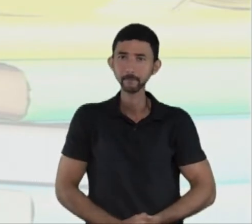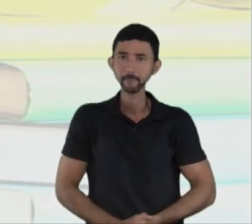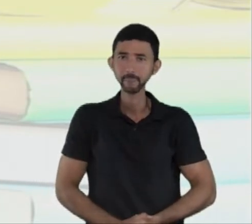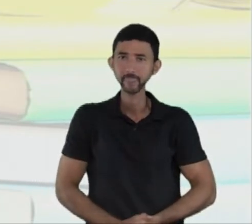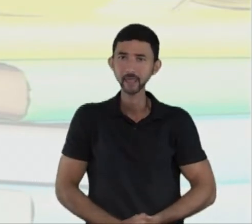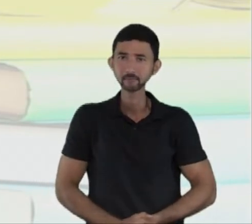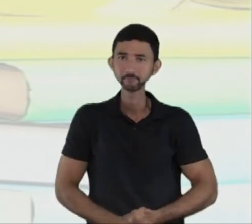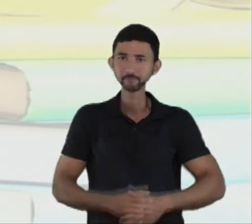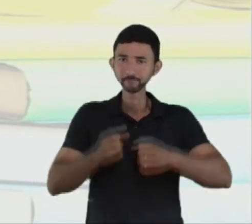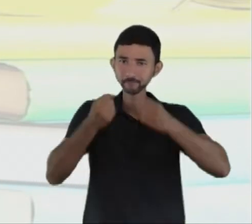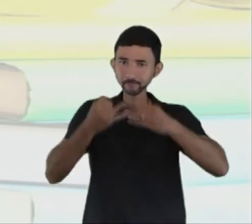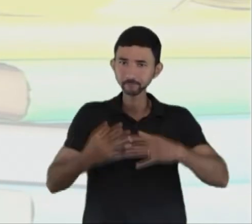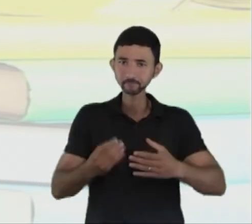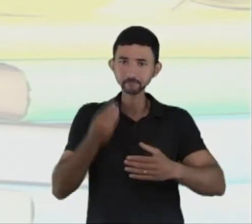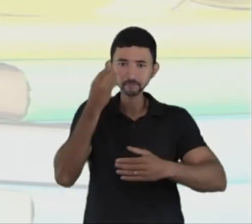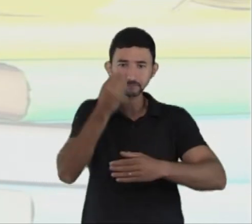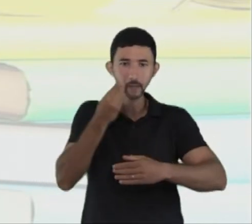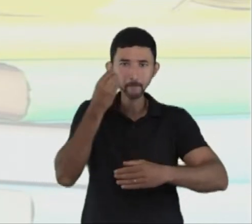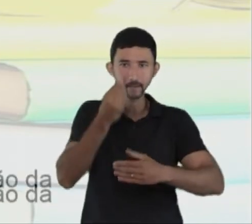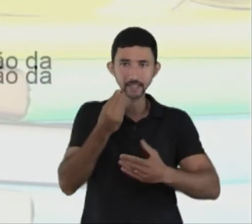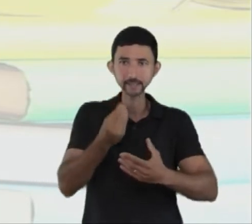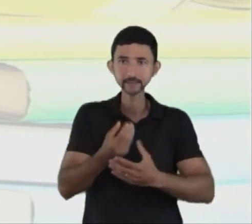Vamos falar da experiência soviética.